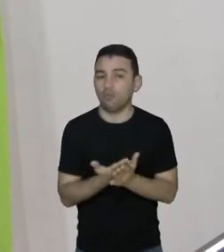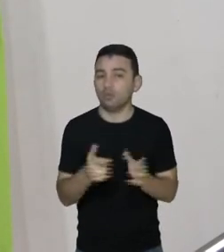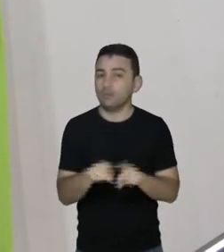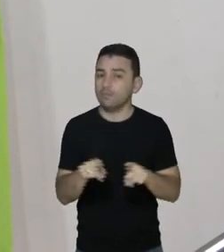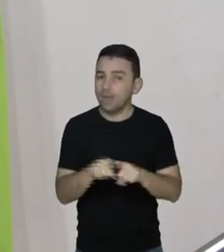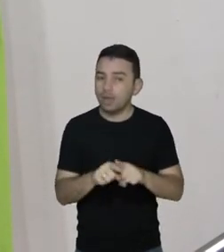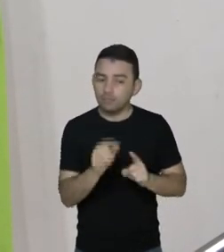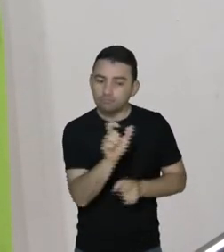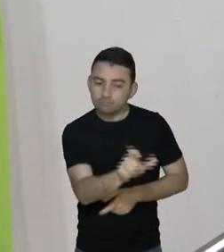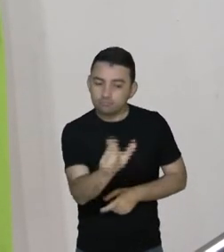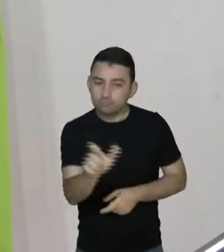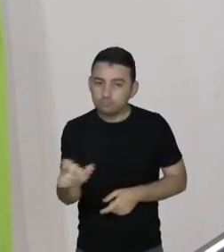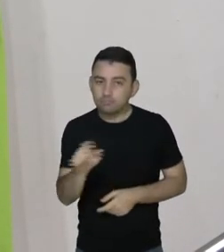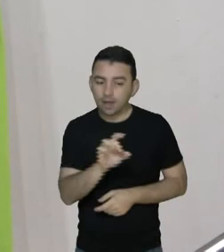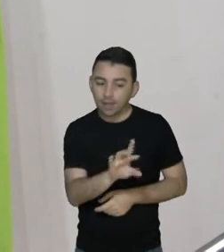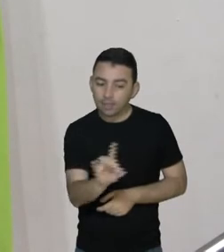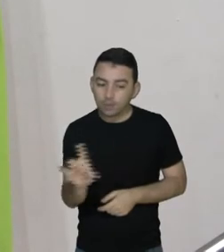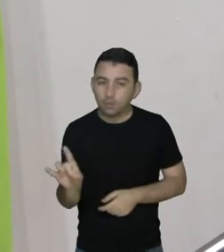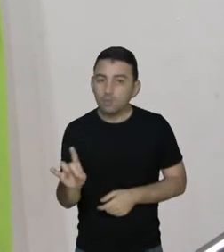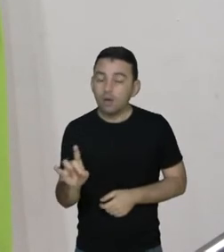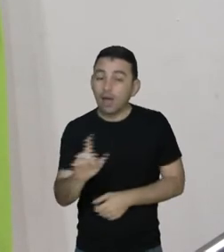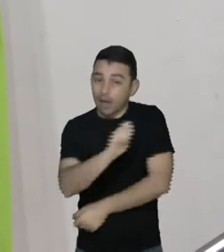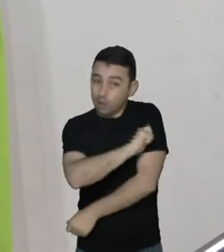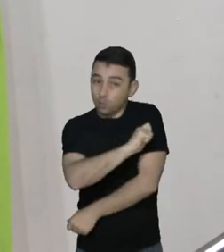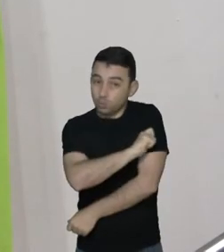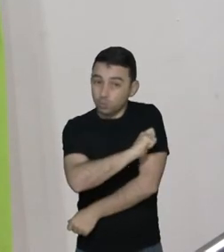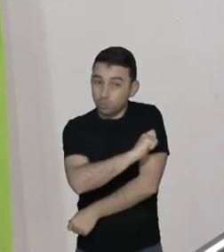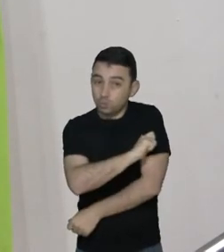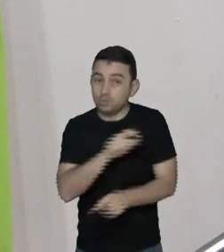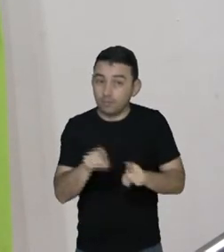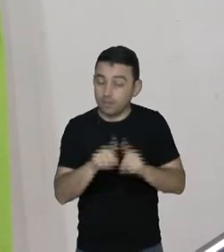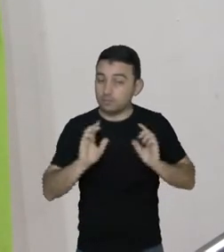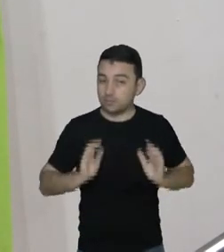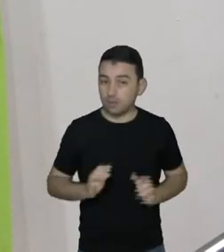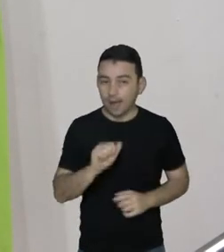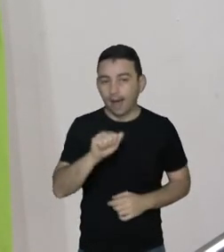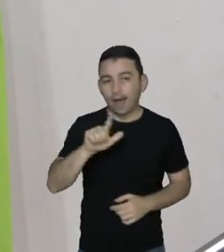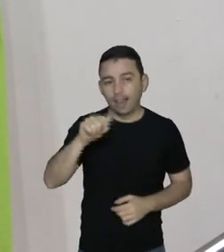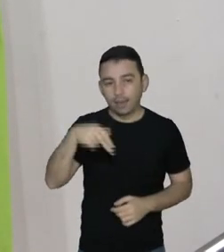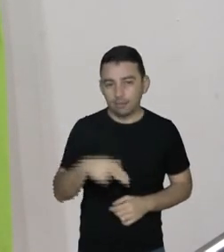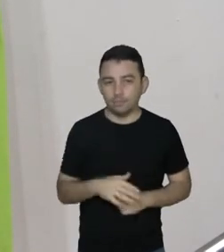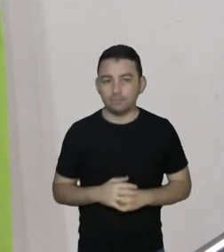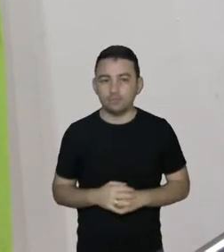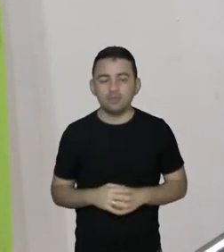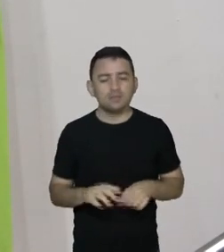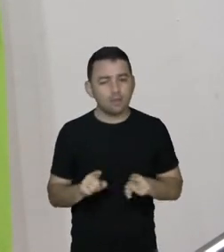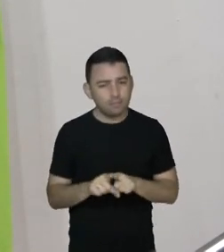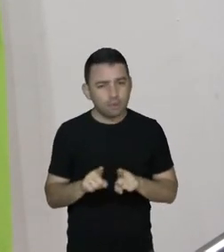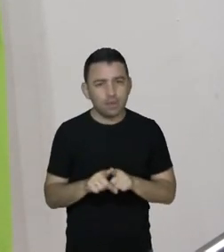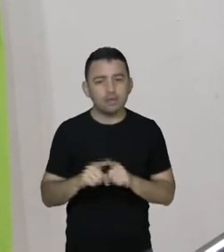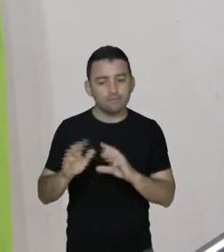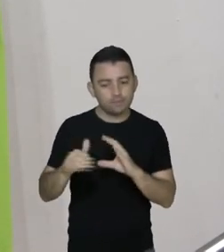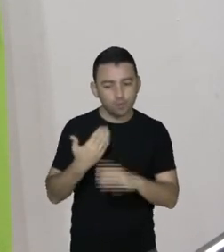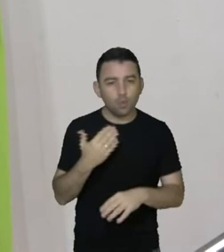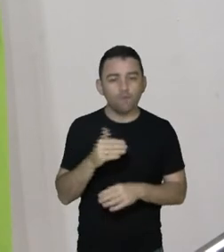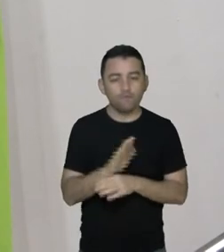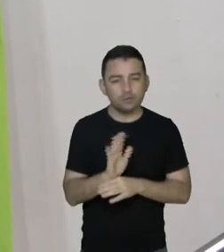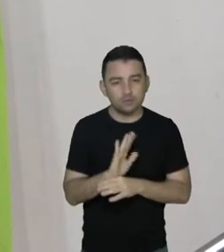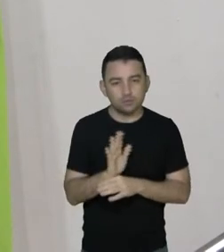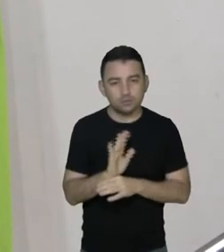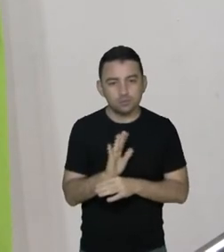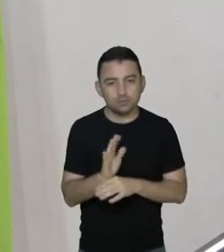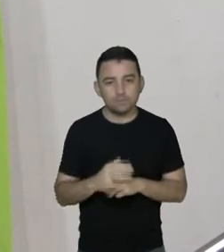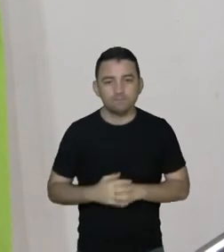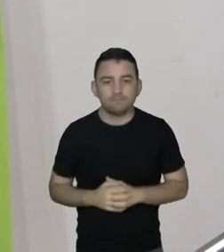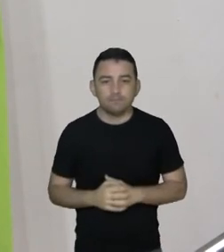envolvidos nesta denúncia do aluno e deste cidadão, né, o Alan, que também mandou para a gente esse vídeo que foi passado aqui na